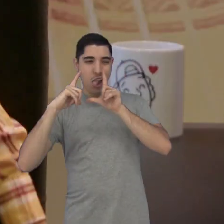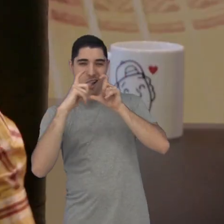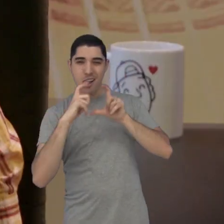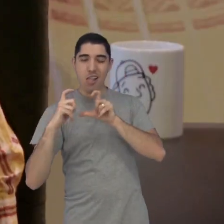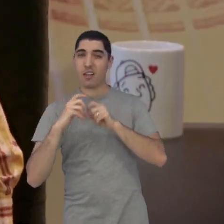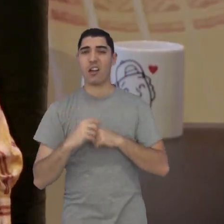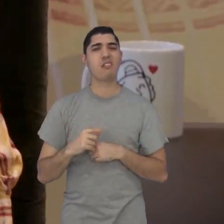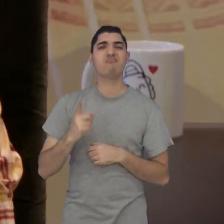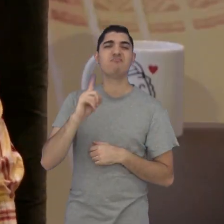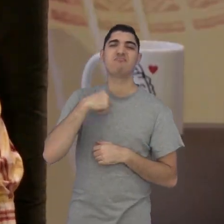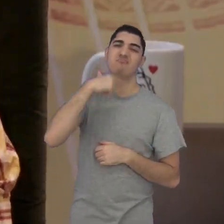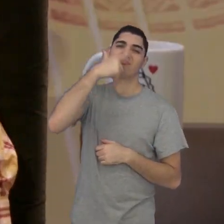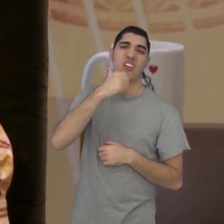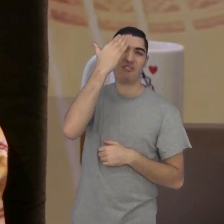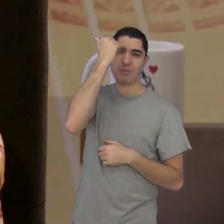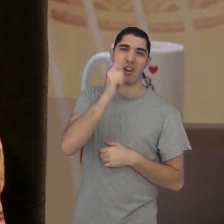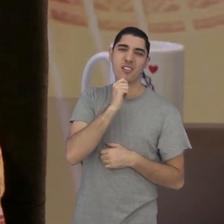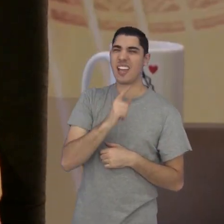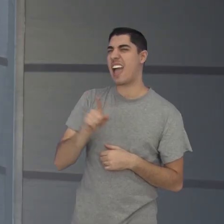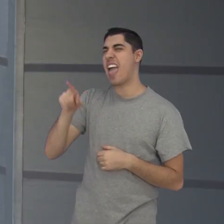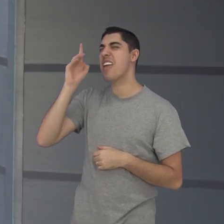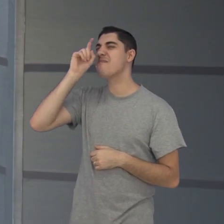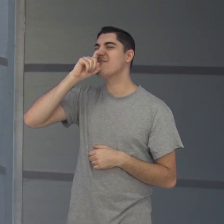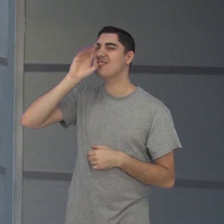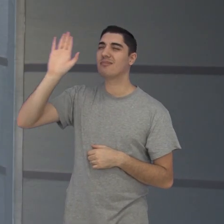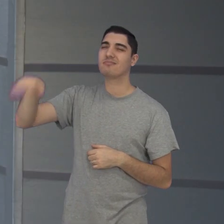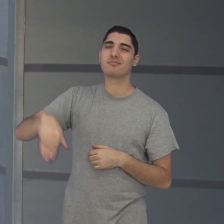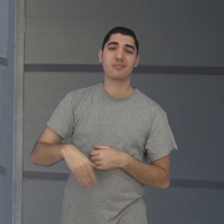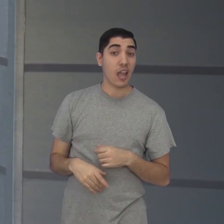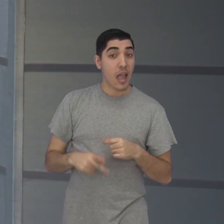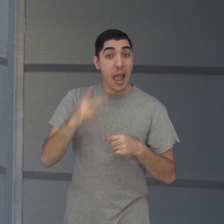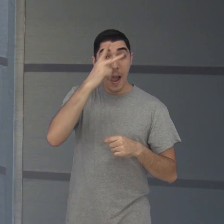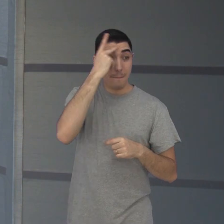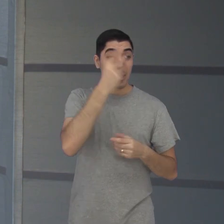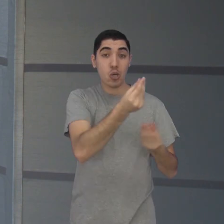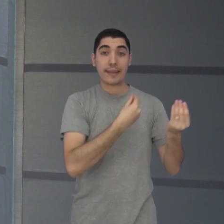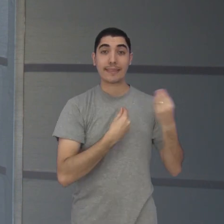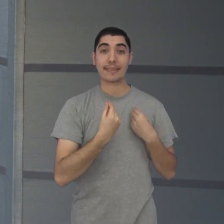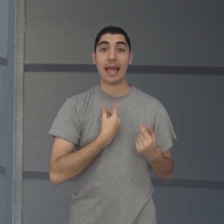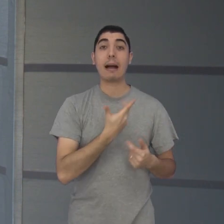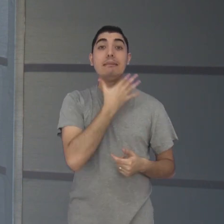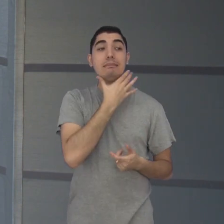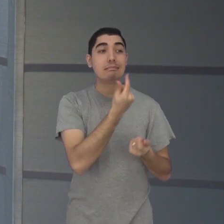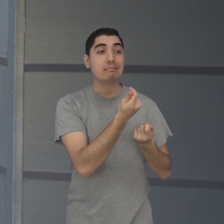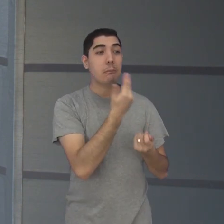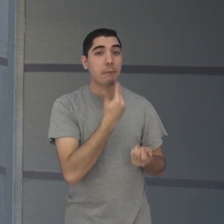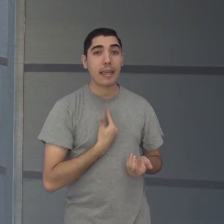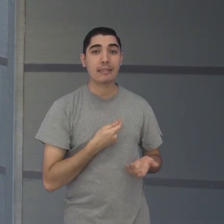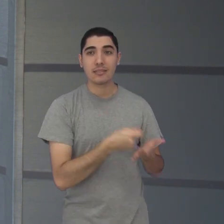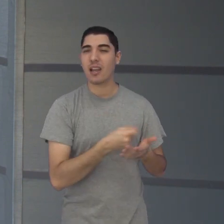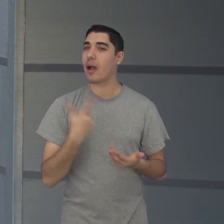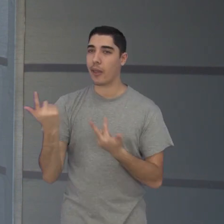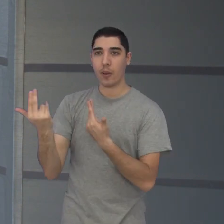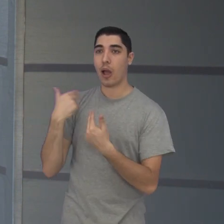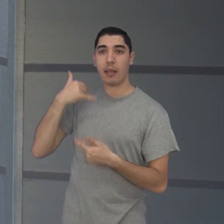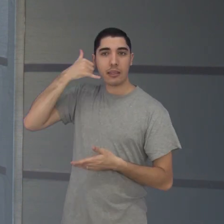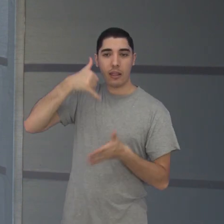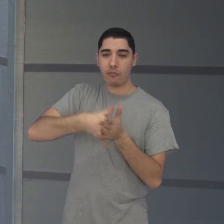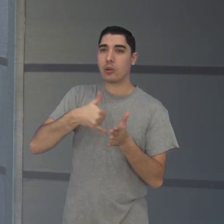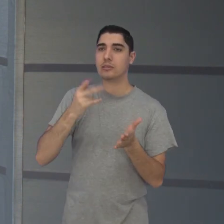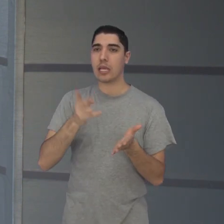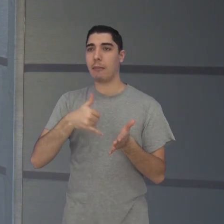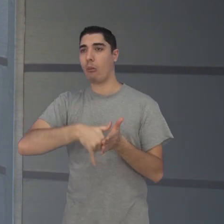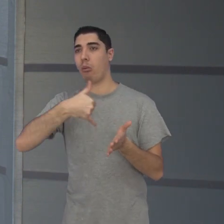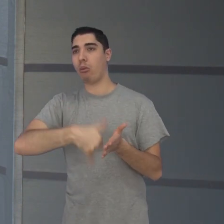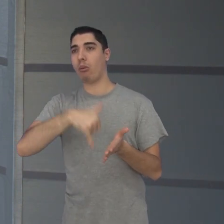tira retrato com você? Não tira, ainda não tô tão famoso assim. Você é mentiroso, rapaz. O povo me cobra mais dívida do que tira retrato. Não, eu também. O